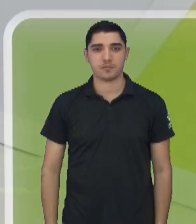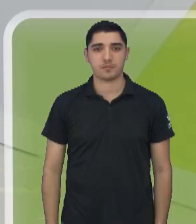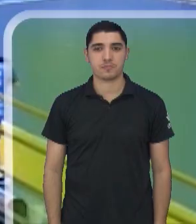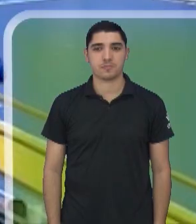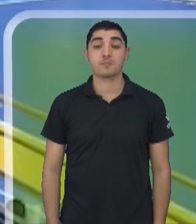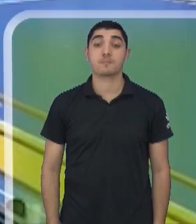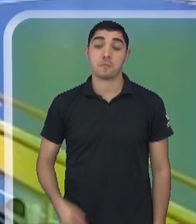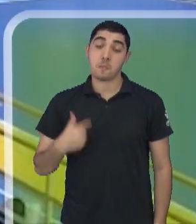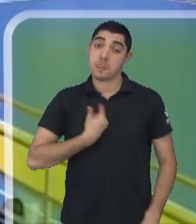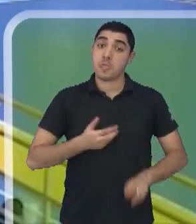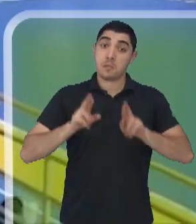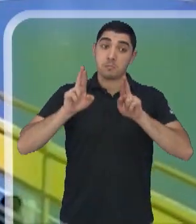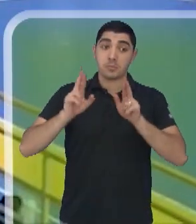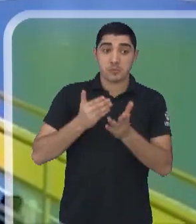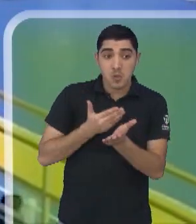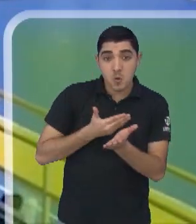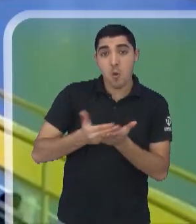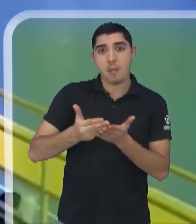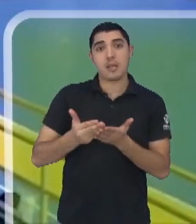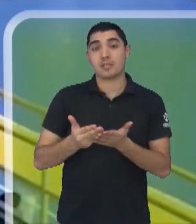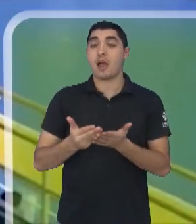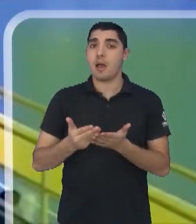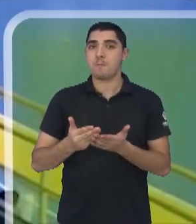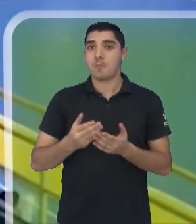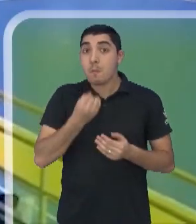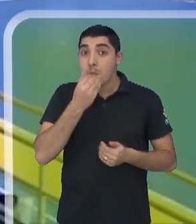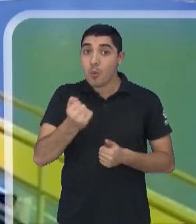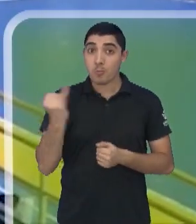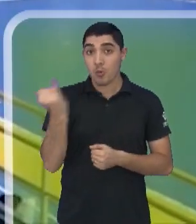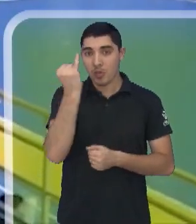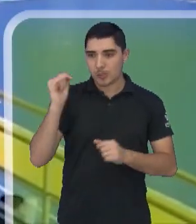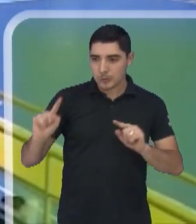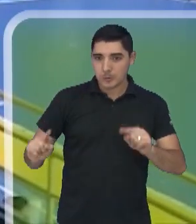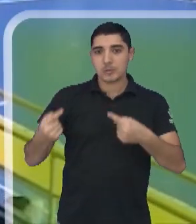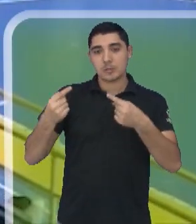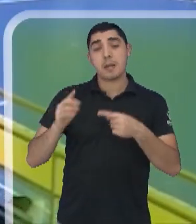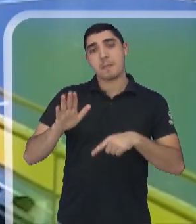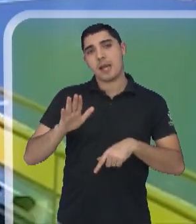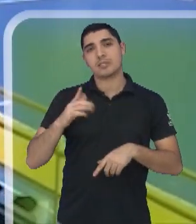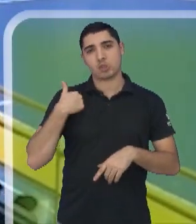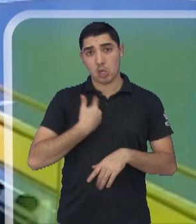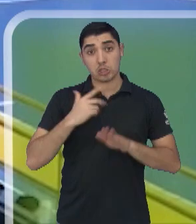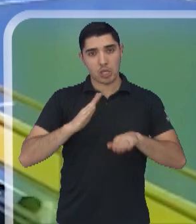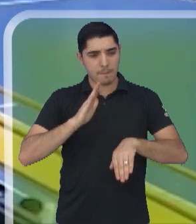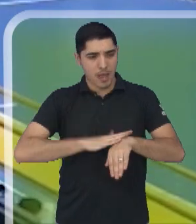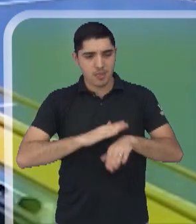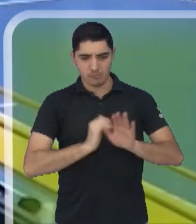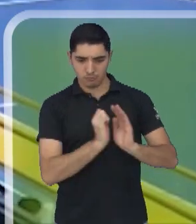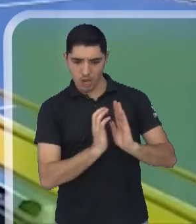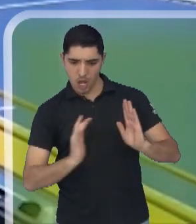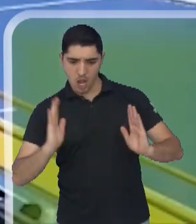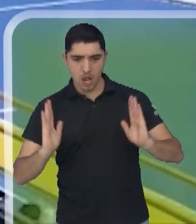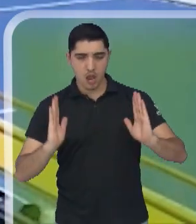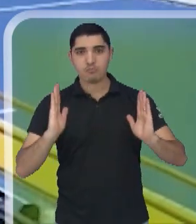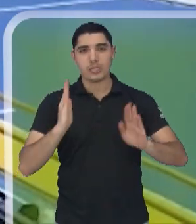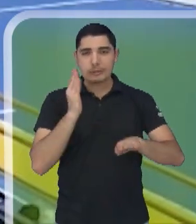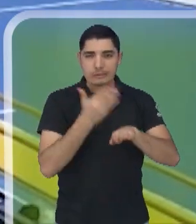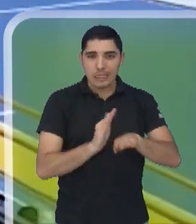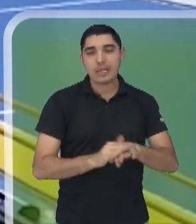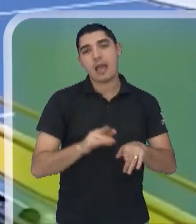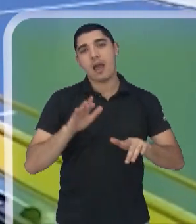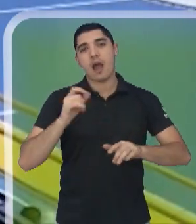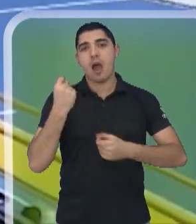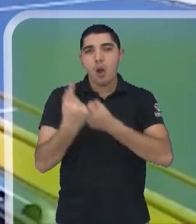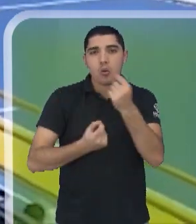boa estreia, já que nos preparamos bastante. Tivemos bastante tempo de treino, alguns amistosos e a